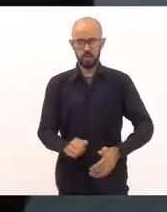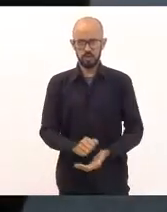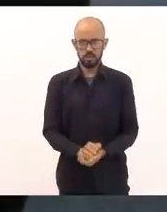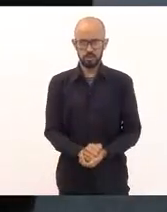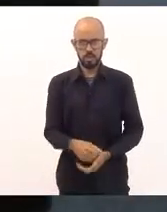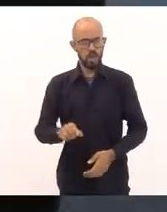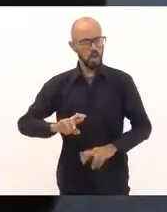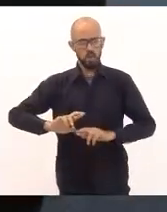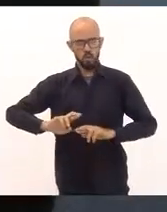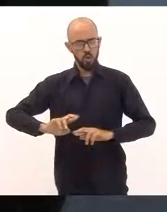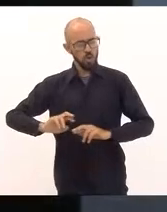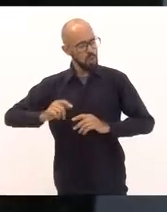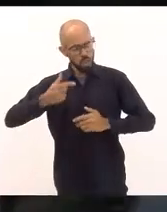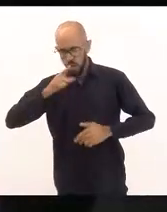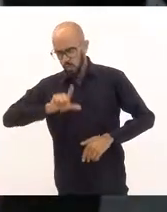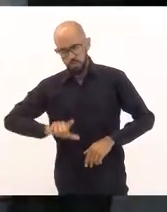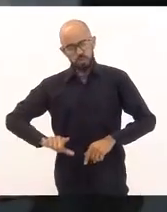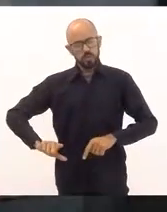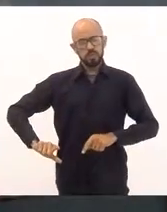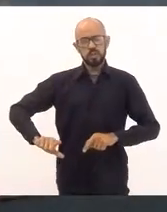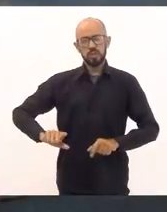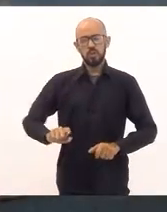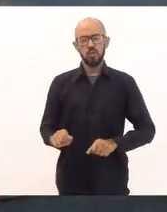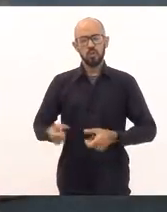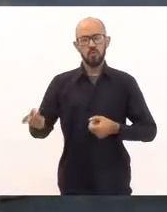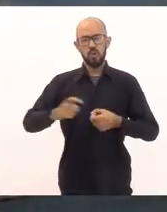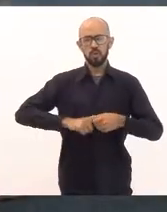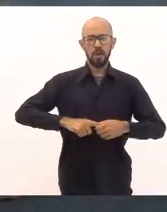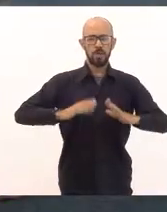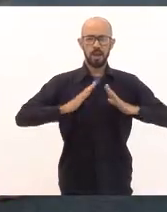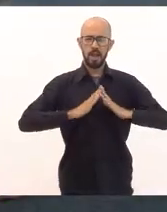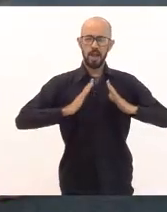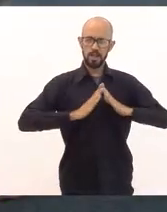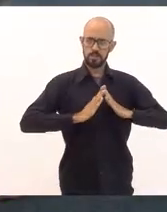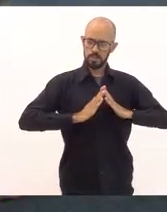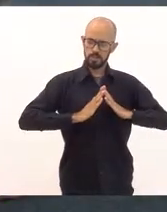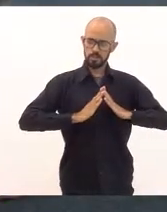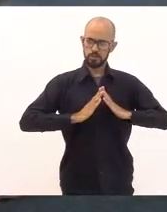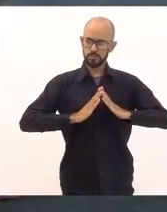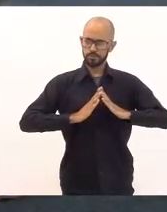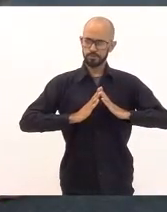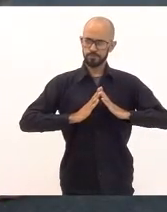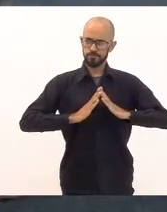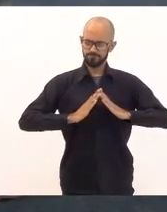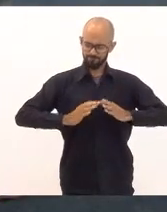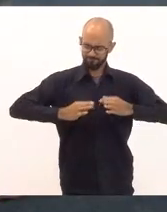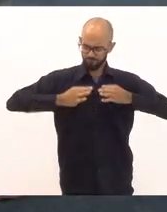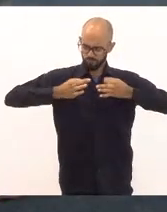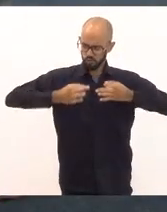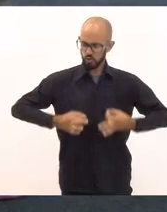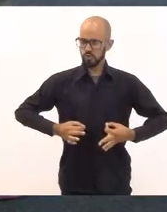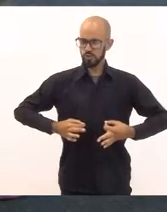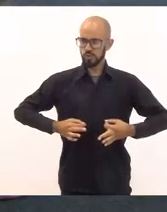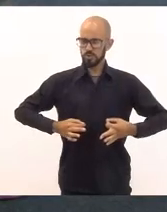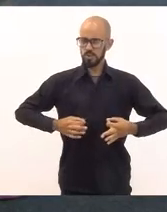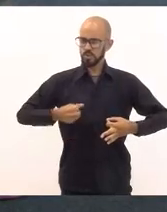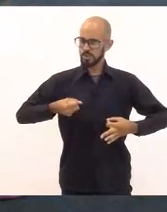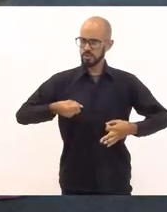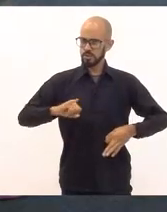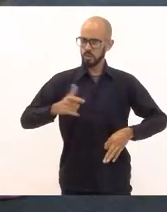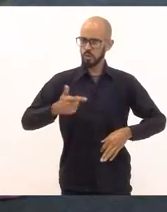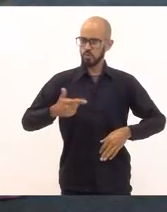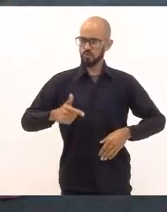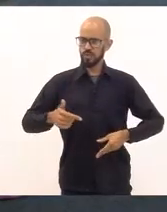Eu não conseguiria voltar para casa hoje de cabeça erguida se eu não